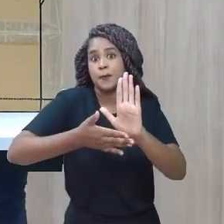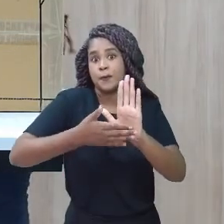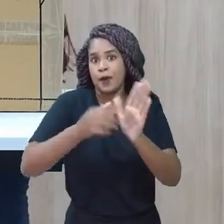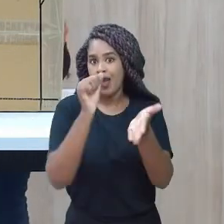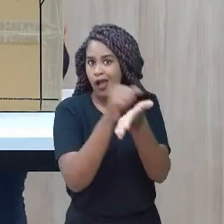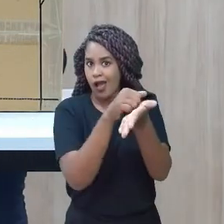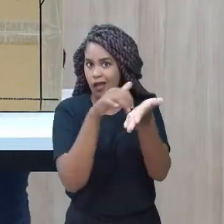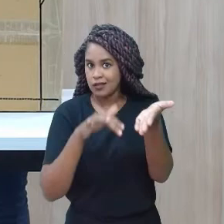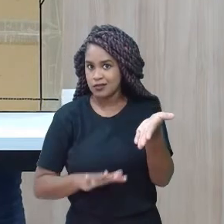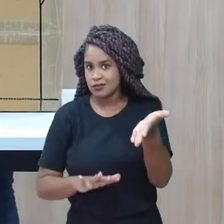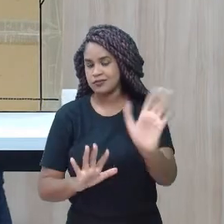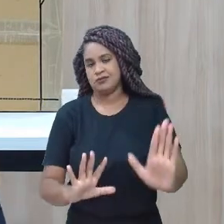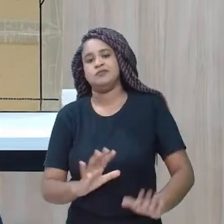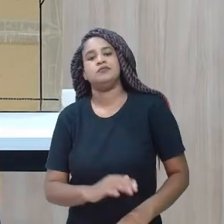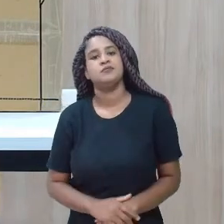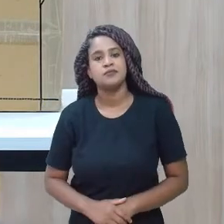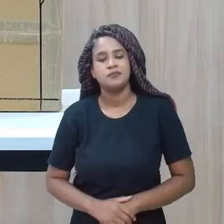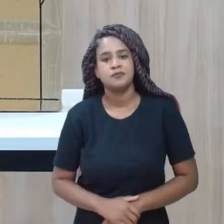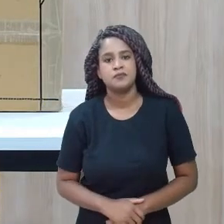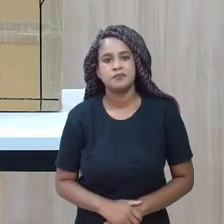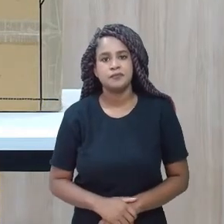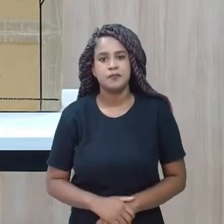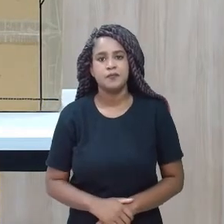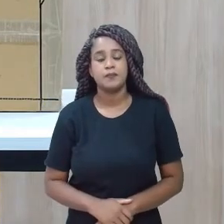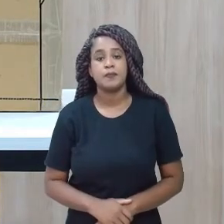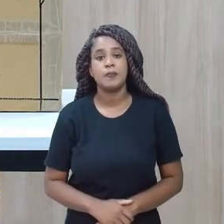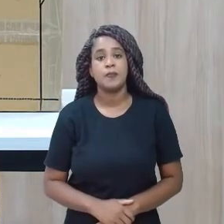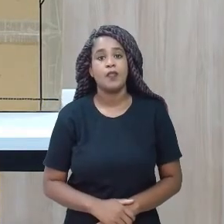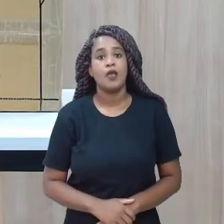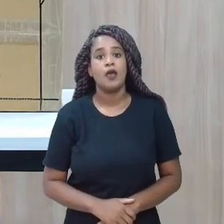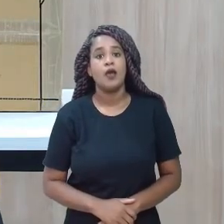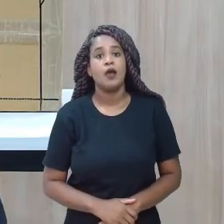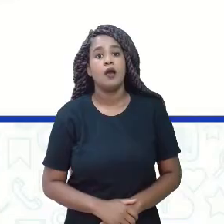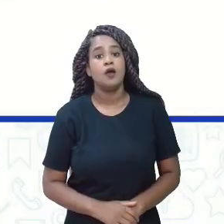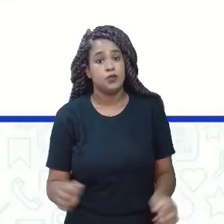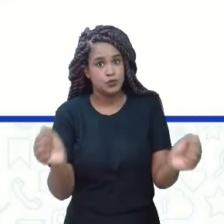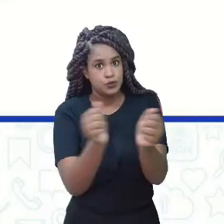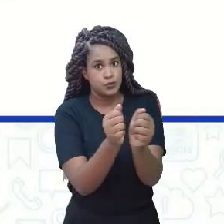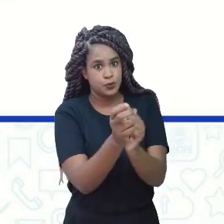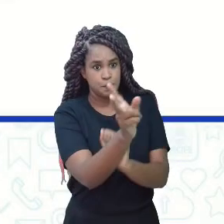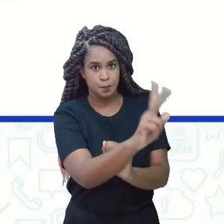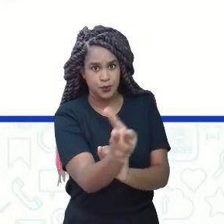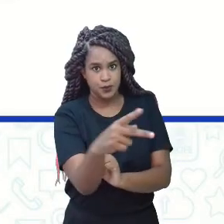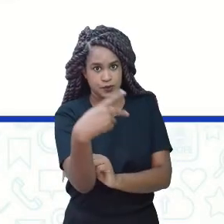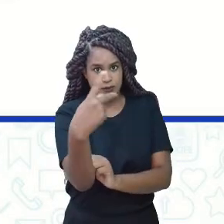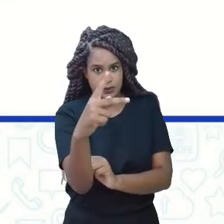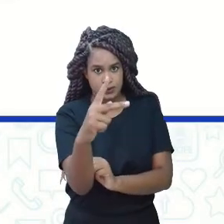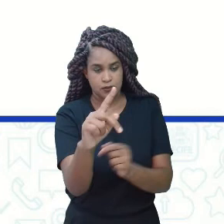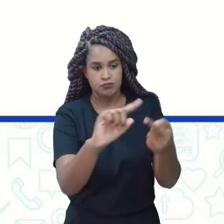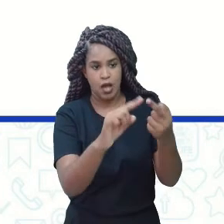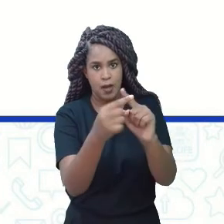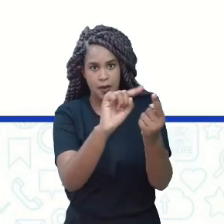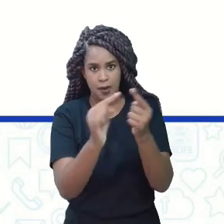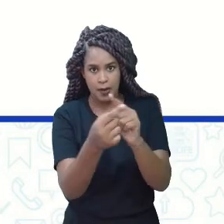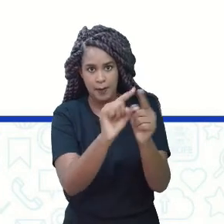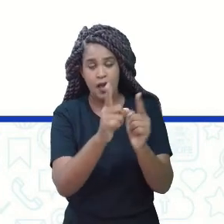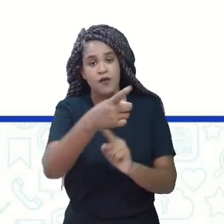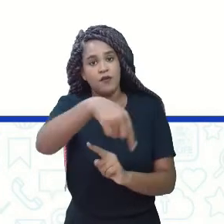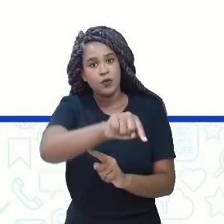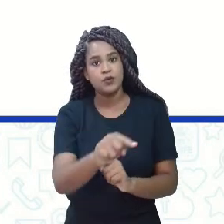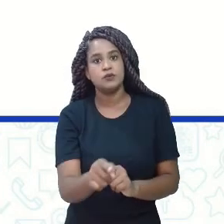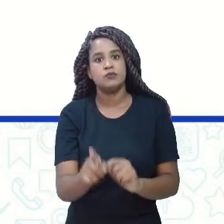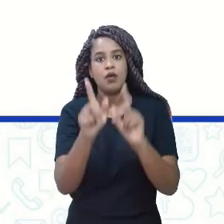antes de eu passar a palavra para a professora Vilma. Combine com seu professor ou professora para, seguindo o passo a passo,